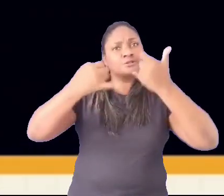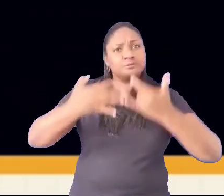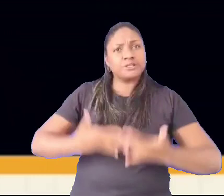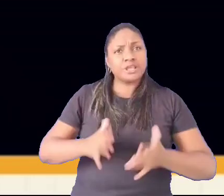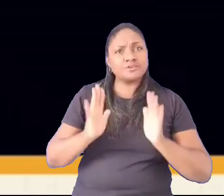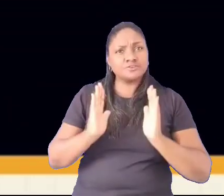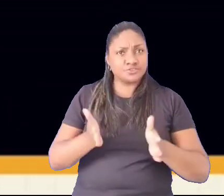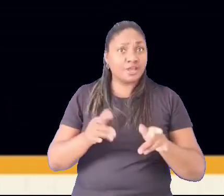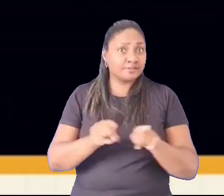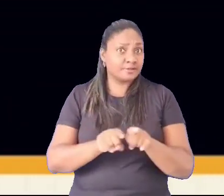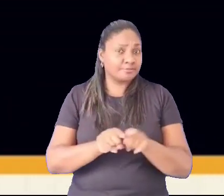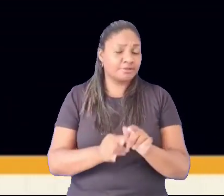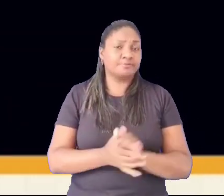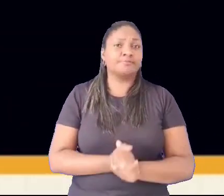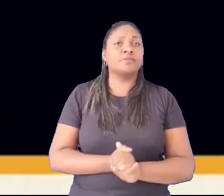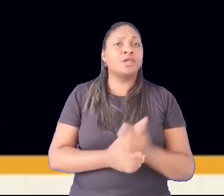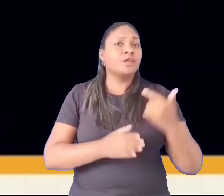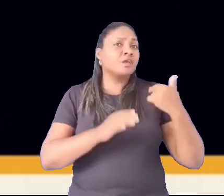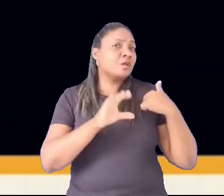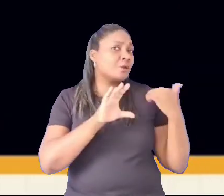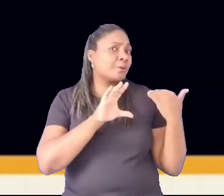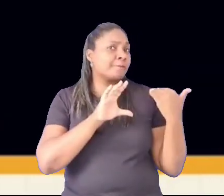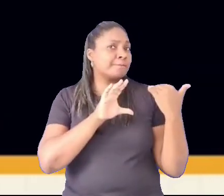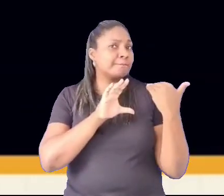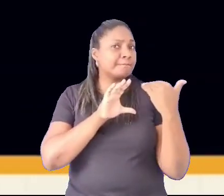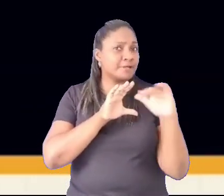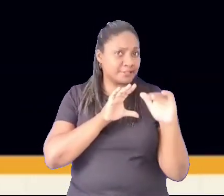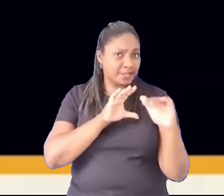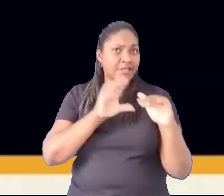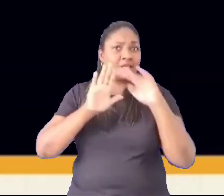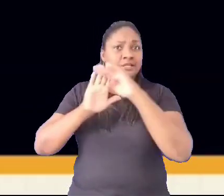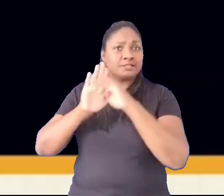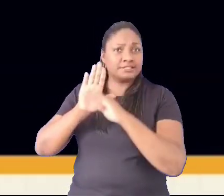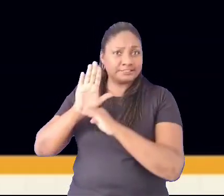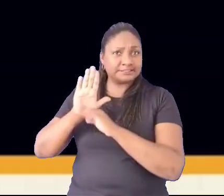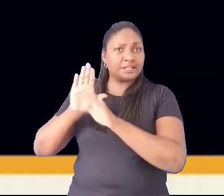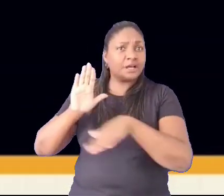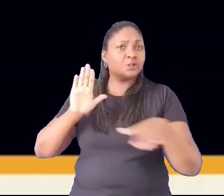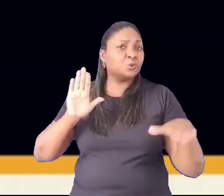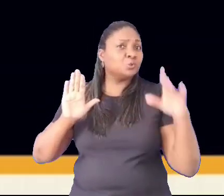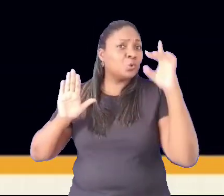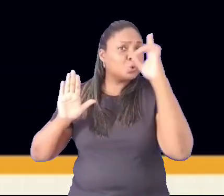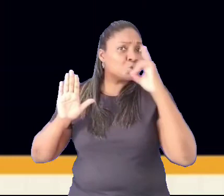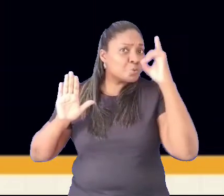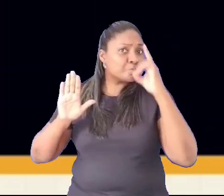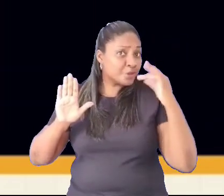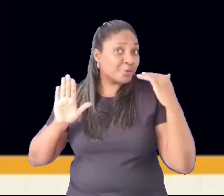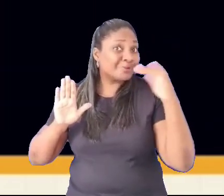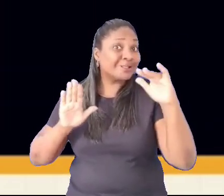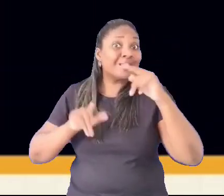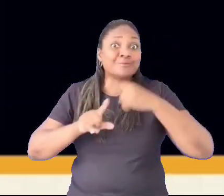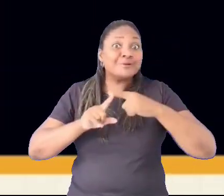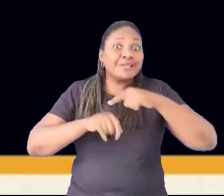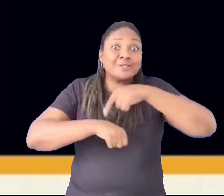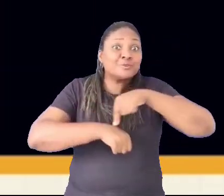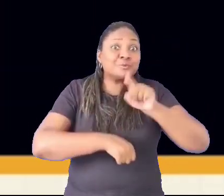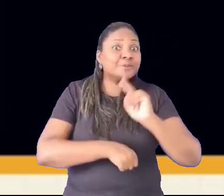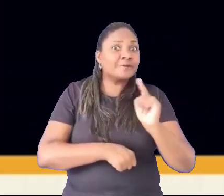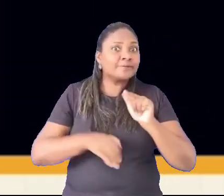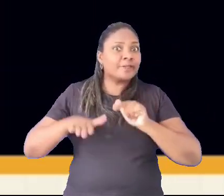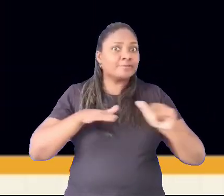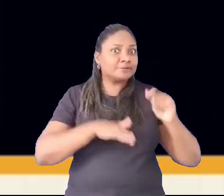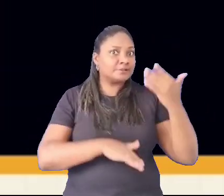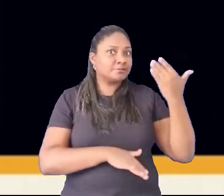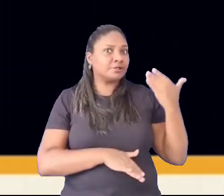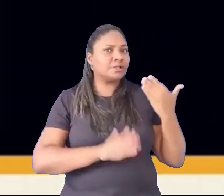pouquinho. Mesmo que vocês... Eu mandei uma lista de alunos no domingo para vocês, porque não deu tempo de fazer na